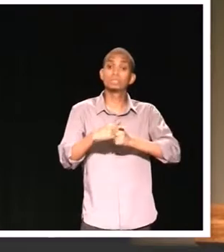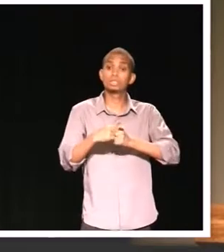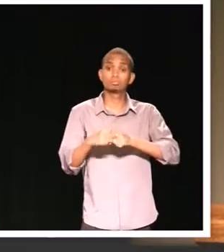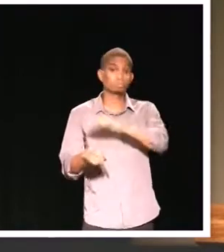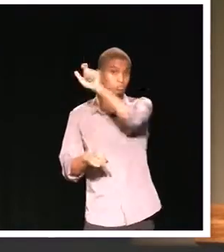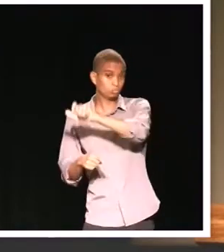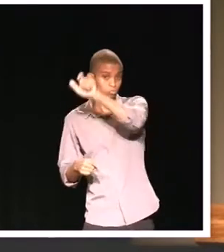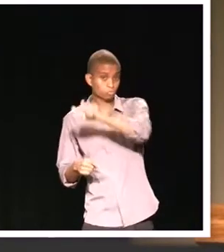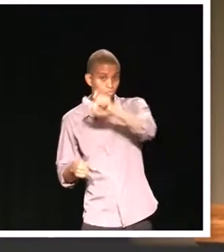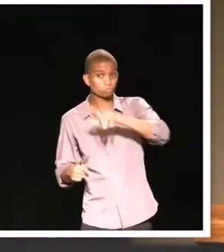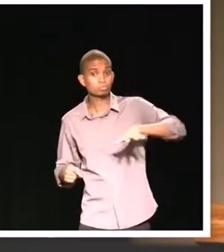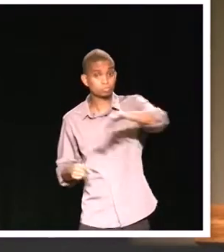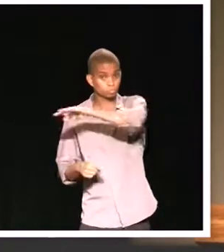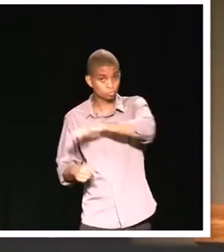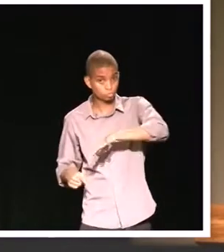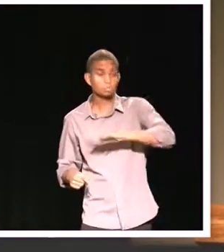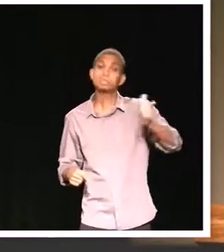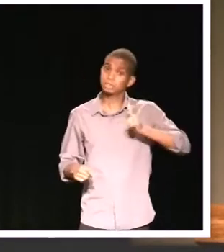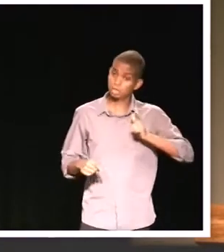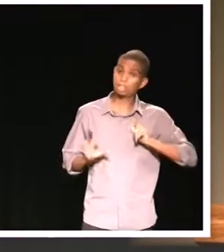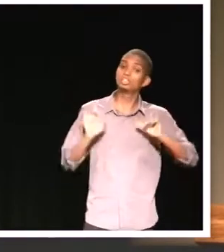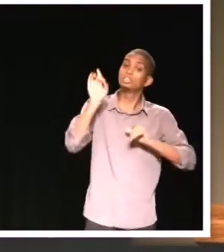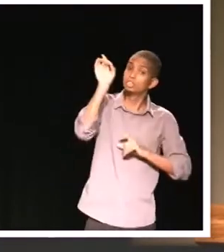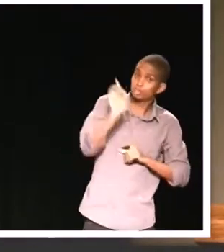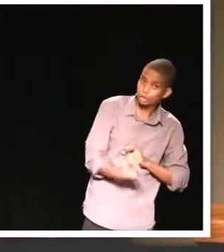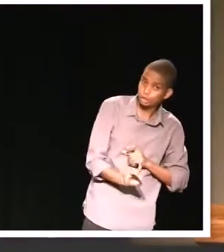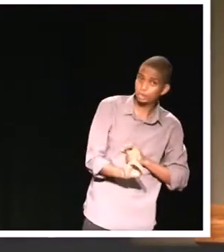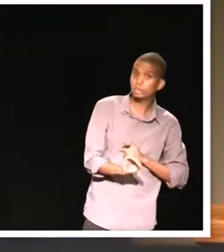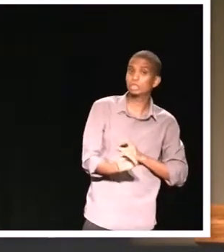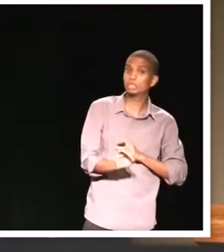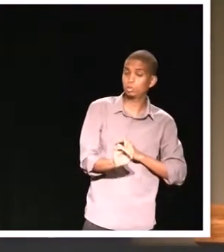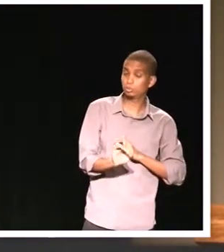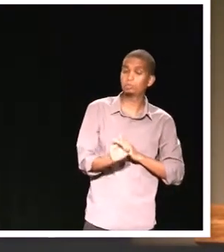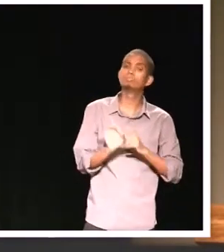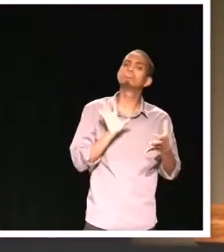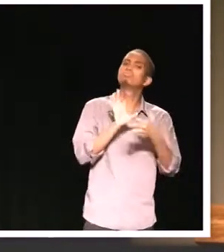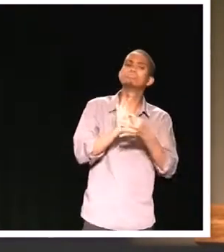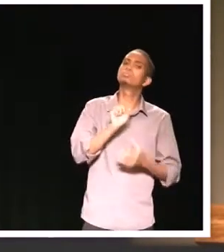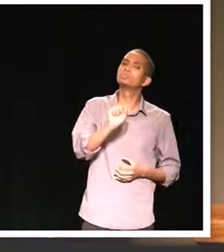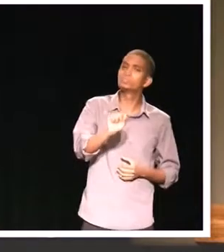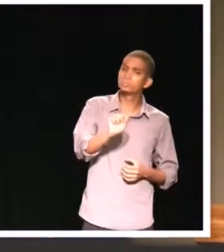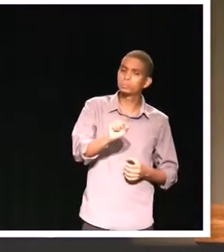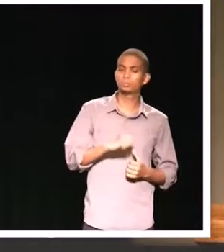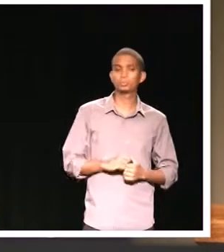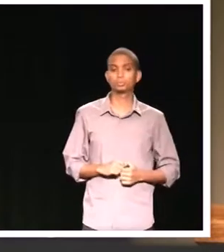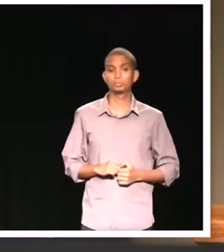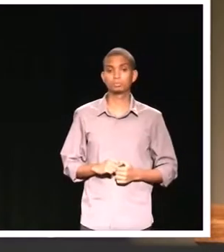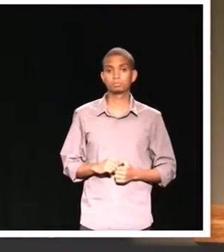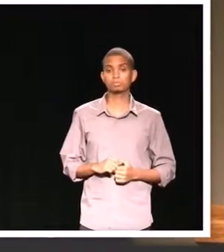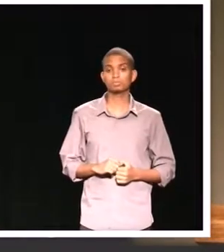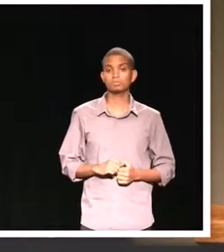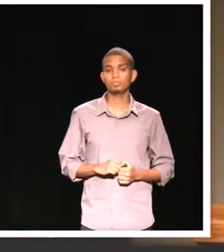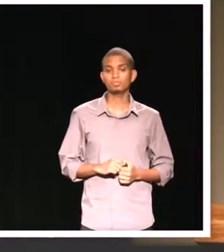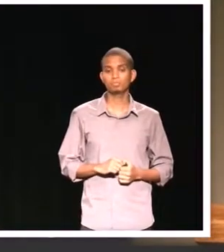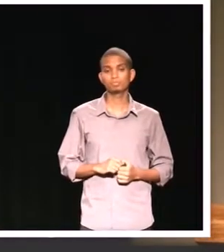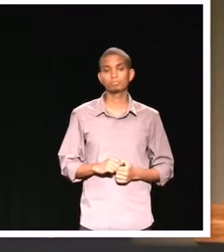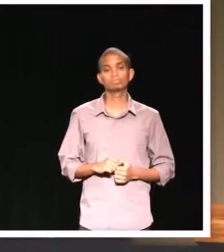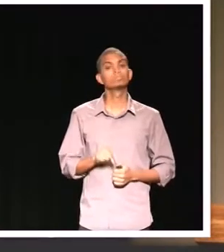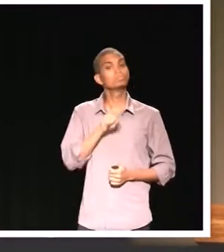os sujeitos onde os direitos devem ser tutelados com maior